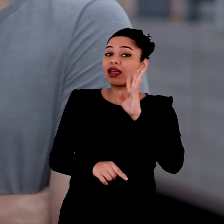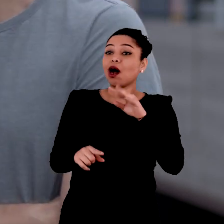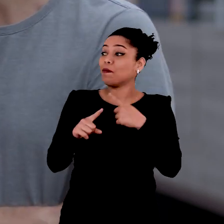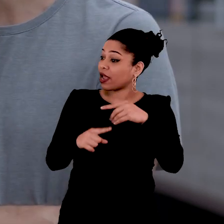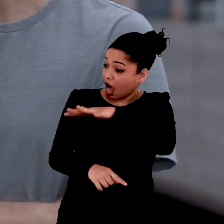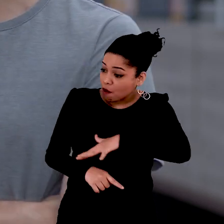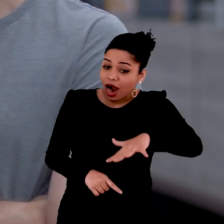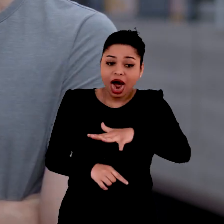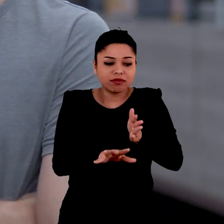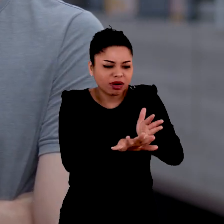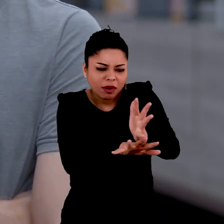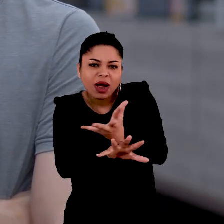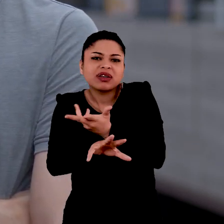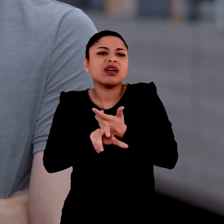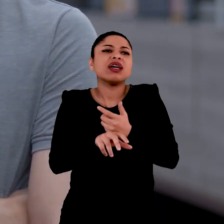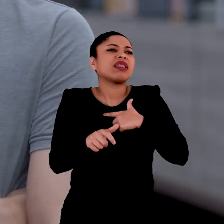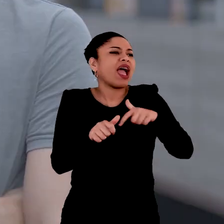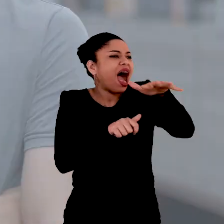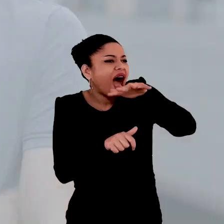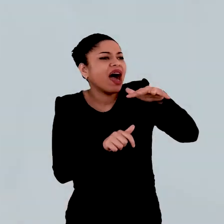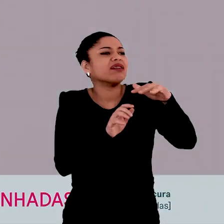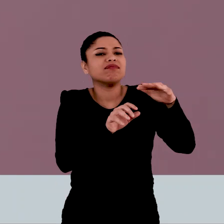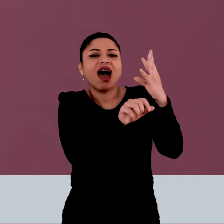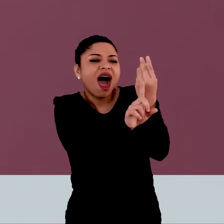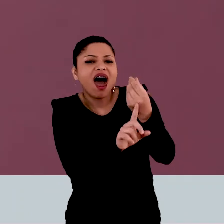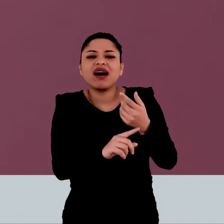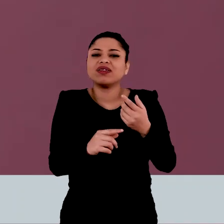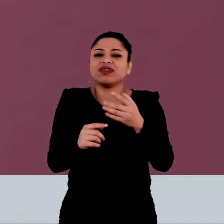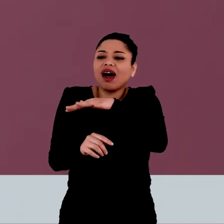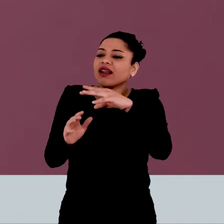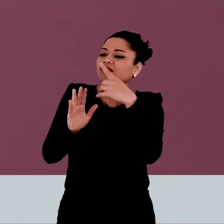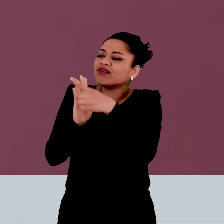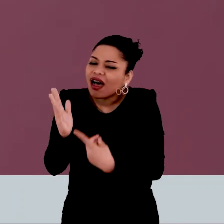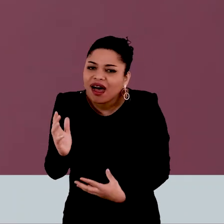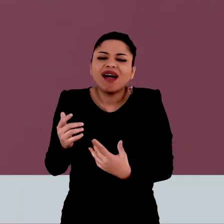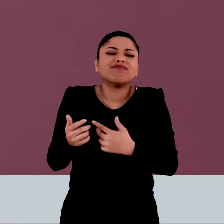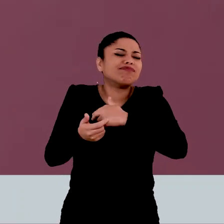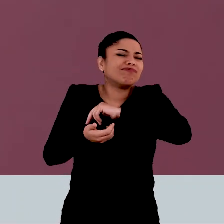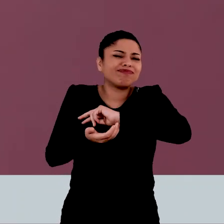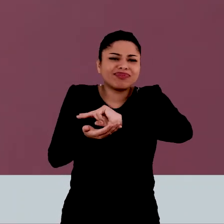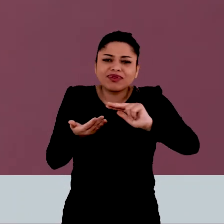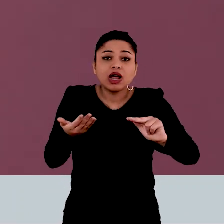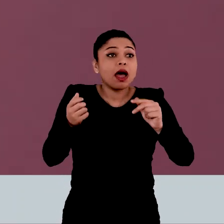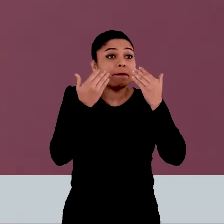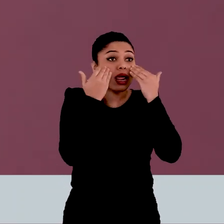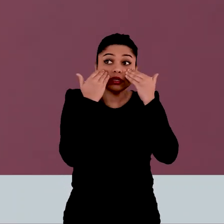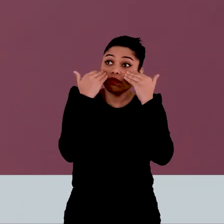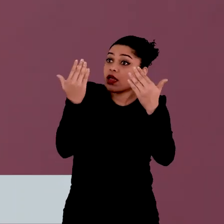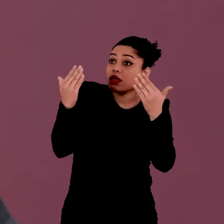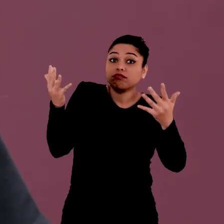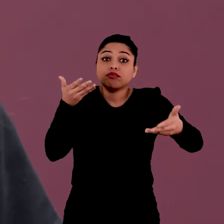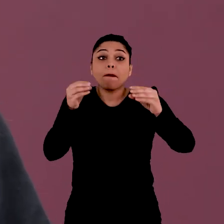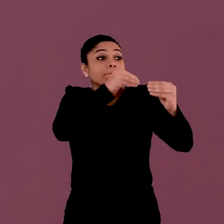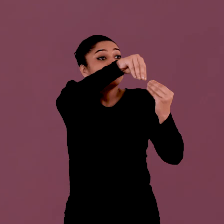para um público muito além da arquitetura, o que é muito legal para a gente, né? Bom, eu sou a Marina Canhadas, eu me formei em Arquitetura e Urbanismo no Mackenzie em